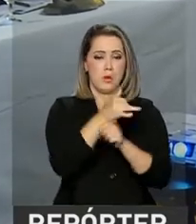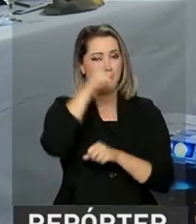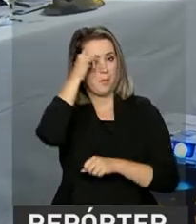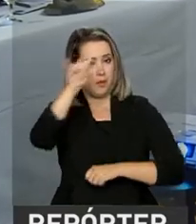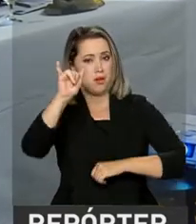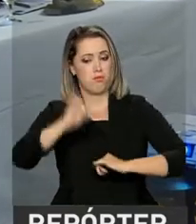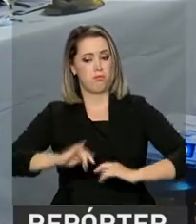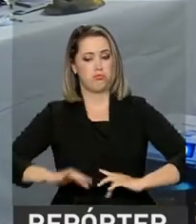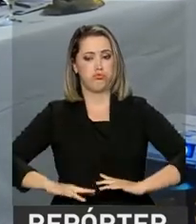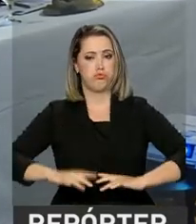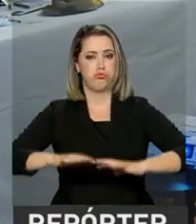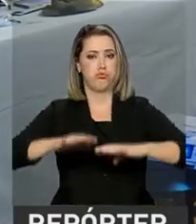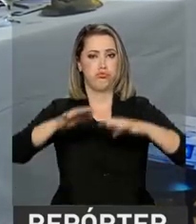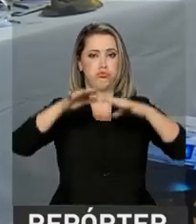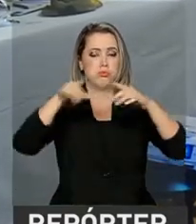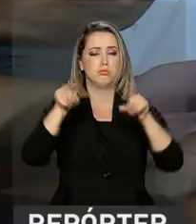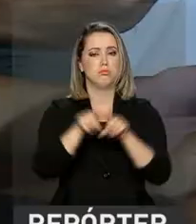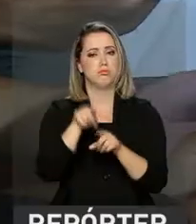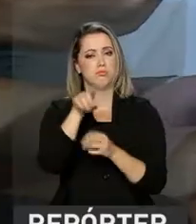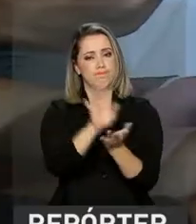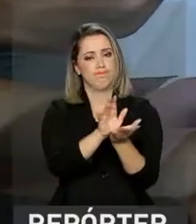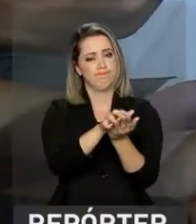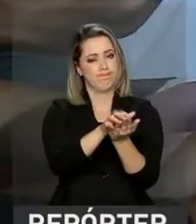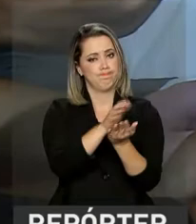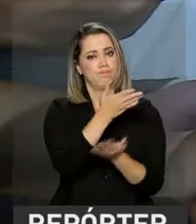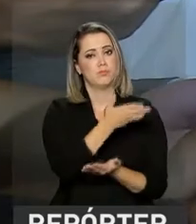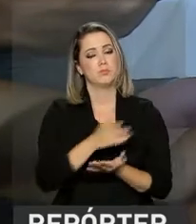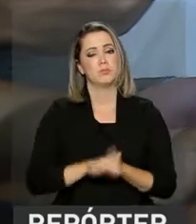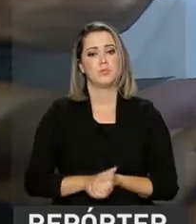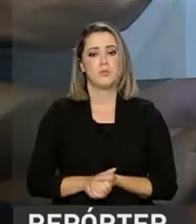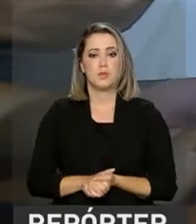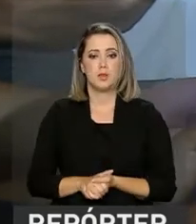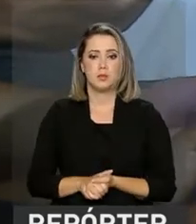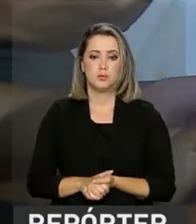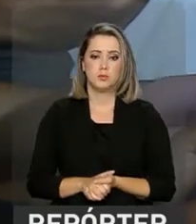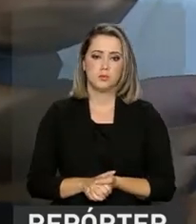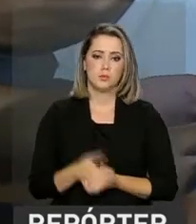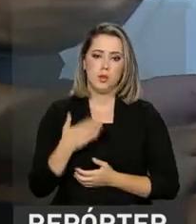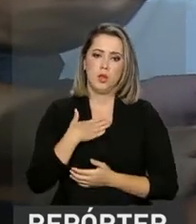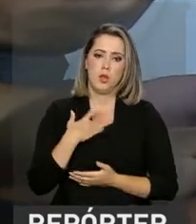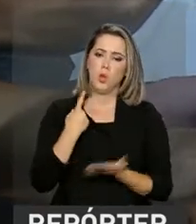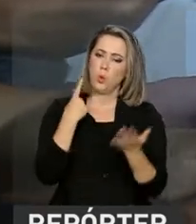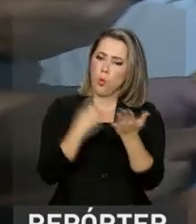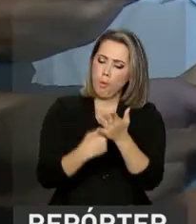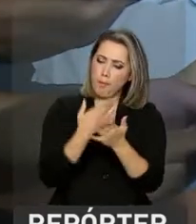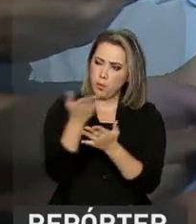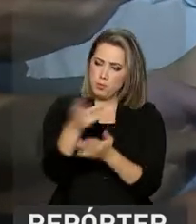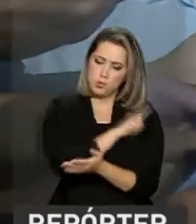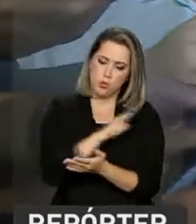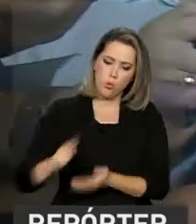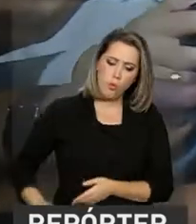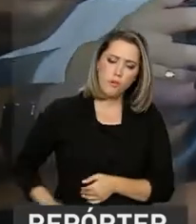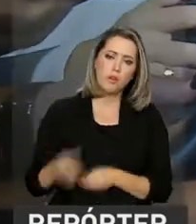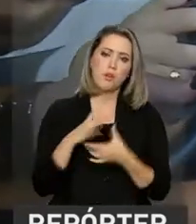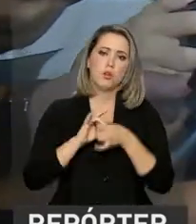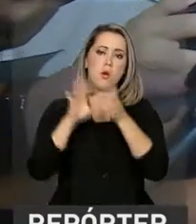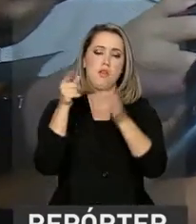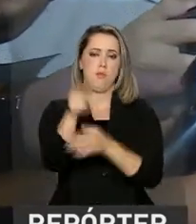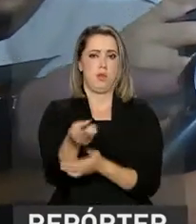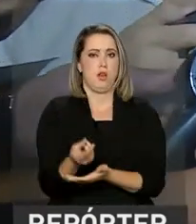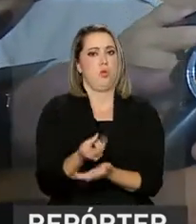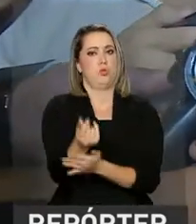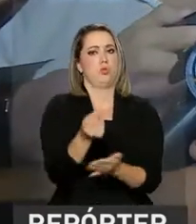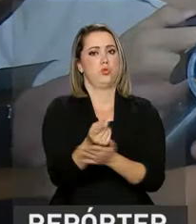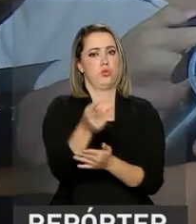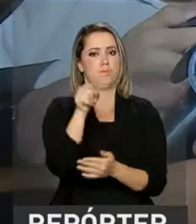no estado de pernambuco comprometido com o governador a providenciar a liberação desse empréstimo que é fundamental